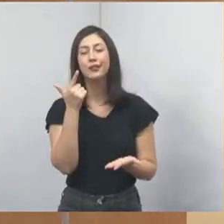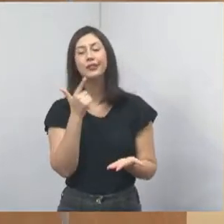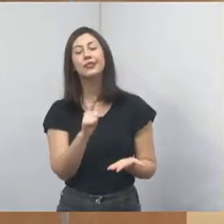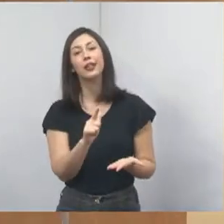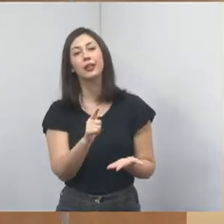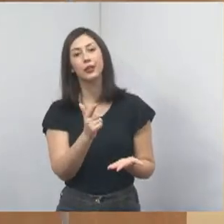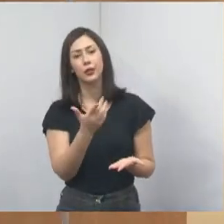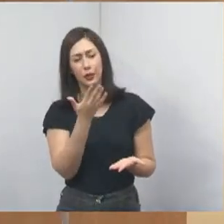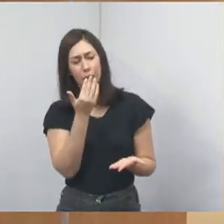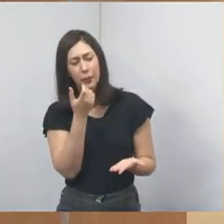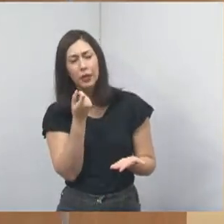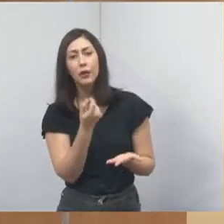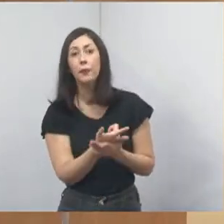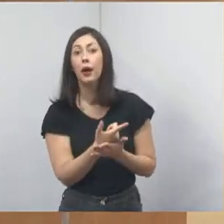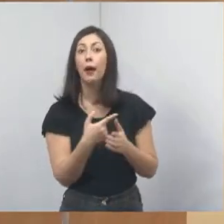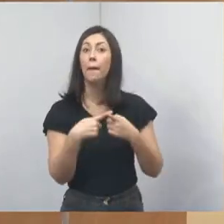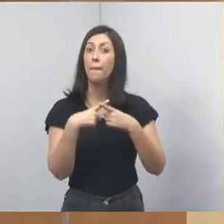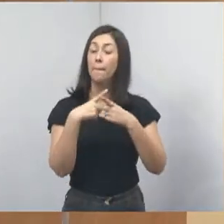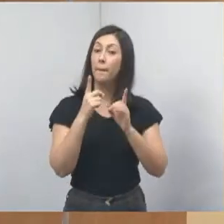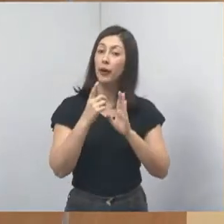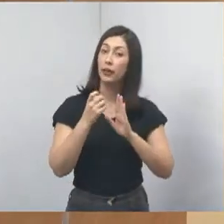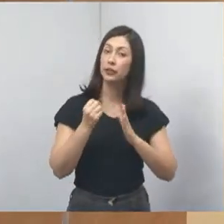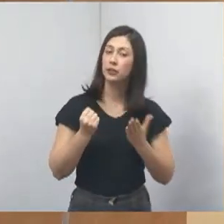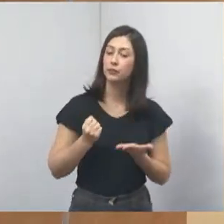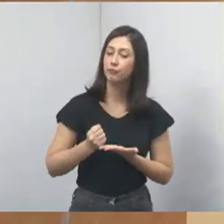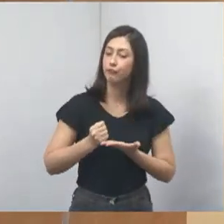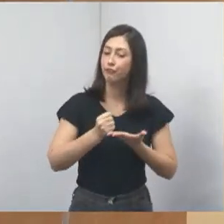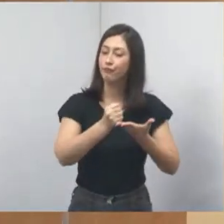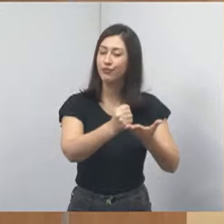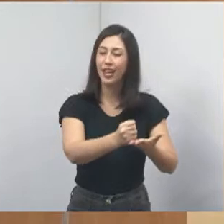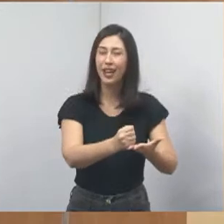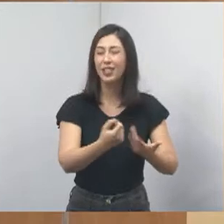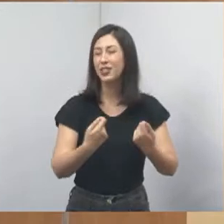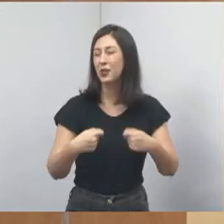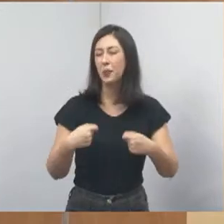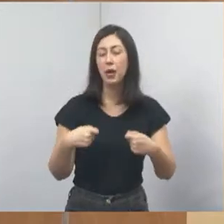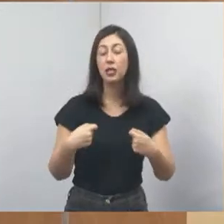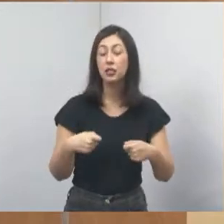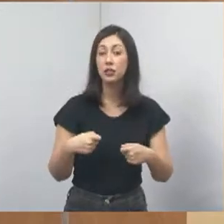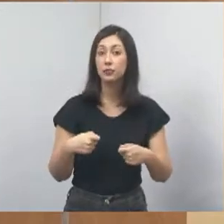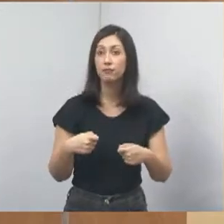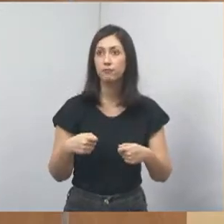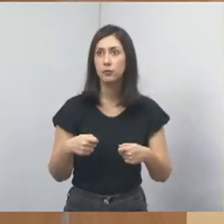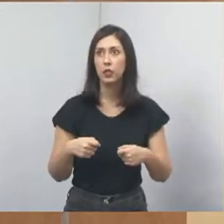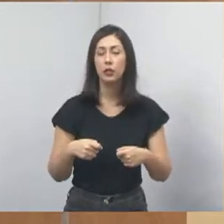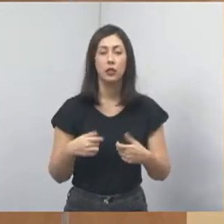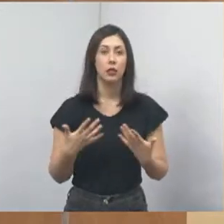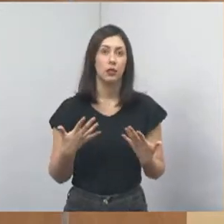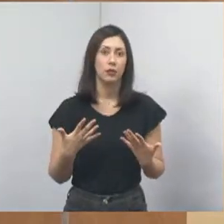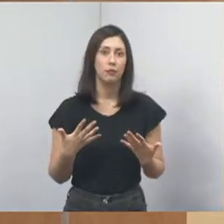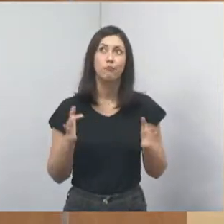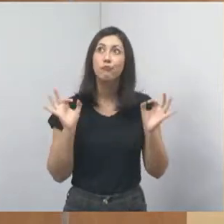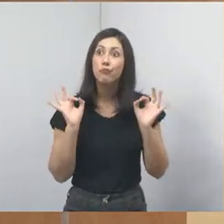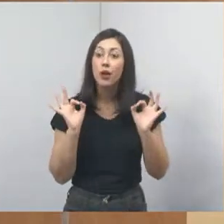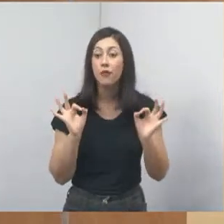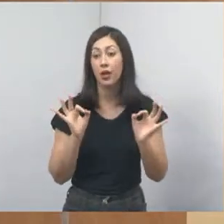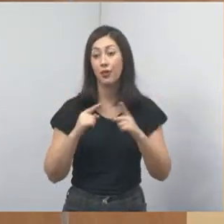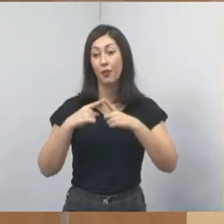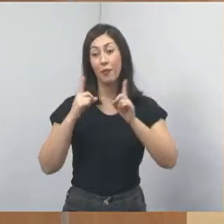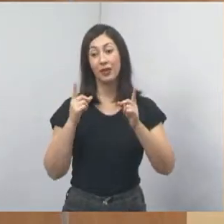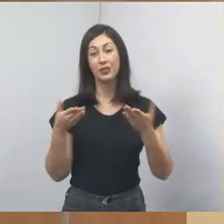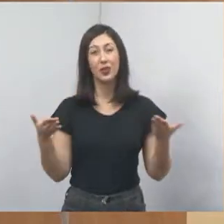O ideal é que o assistencialismo ele pudesse desaparecer. Claro que isso é uma